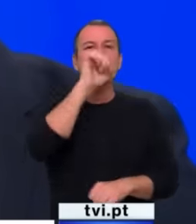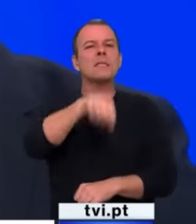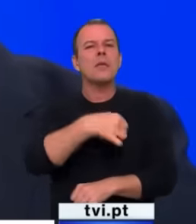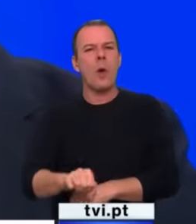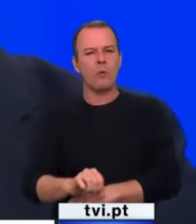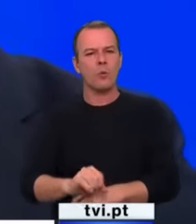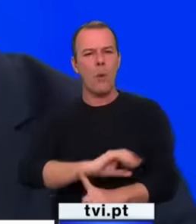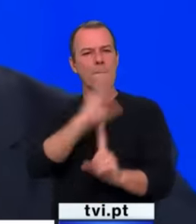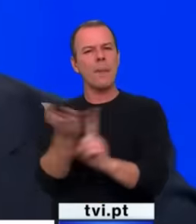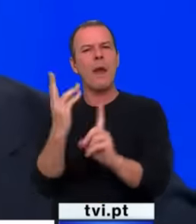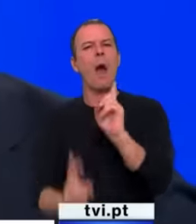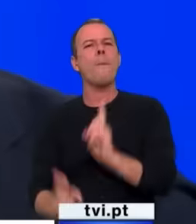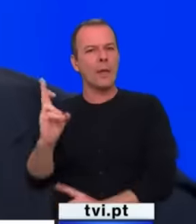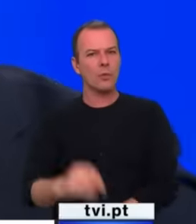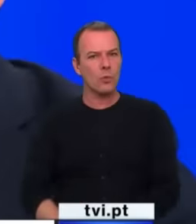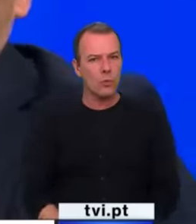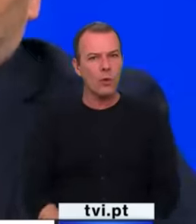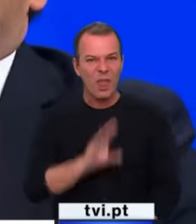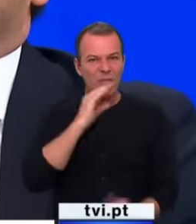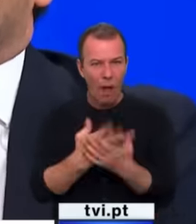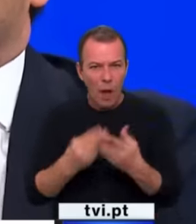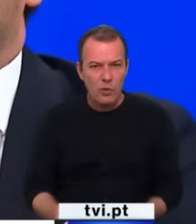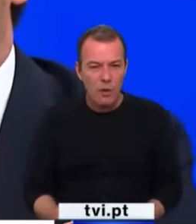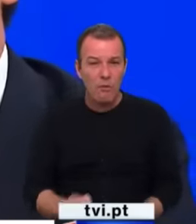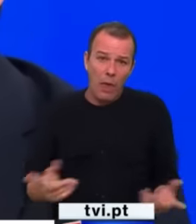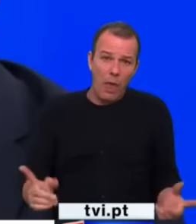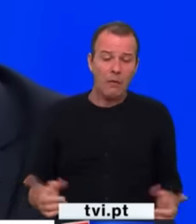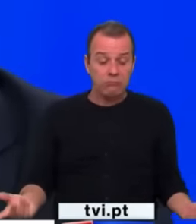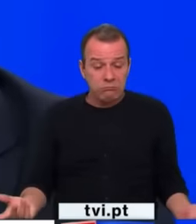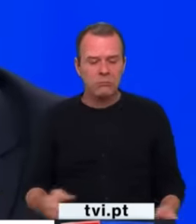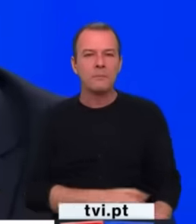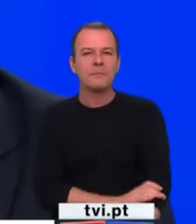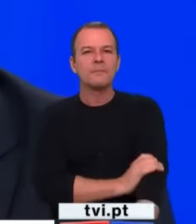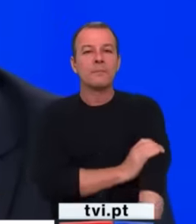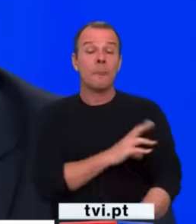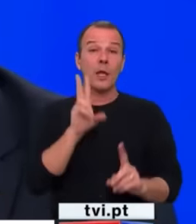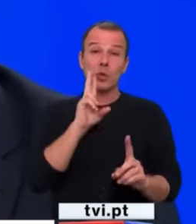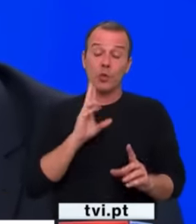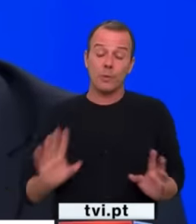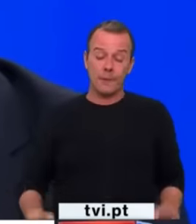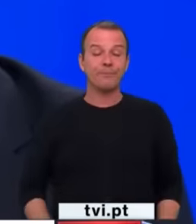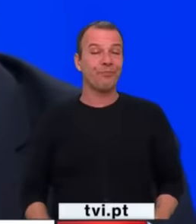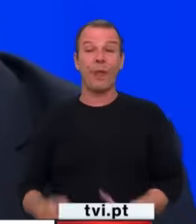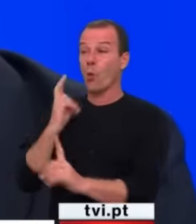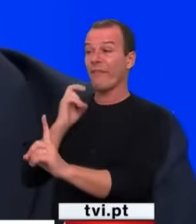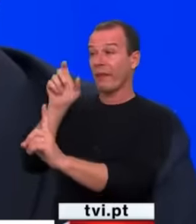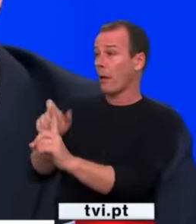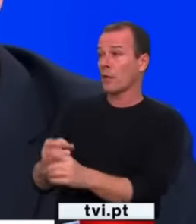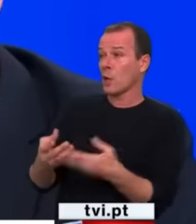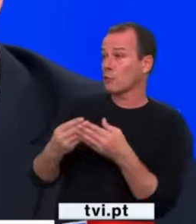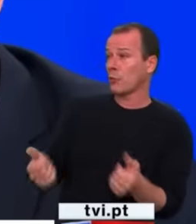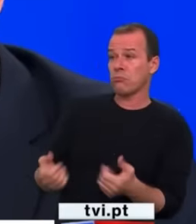corrupção em Portugal. Ou se acha que isso não vai também resolver nada. Pedro, e acha que está tudo bem assim. Concorda ou não? Eu peço desculpa. Não, o André Ventura não trouxe nenhuma